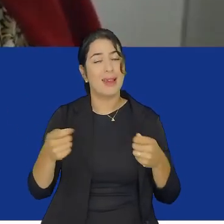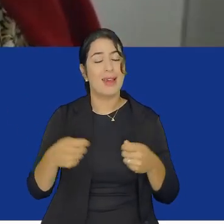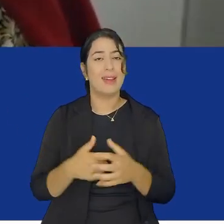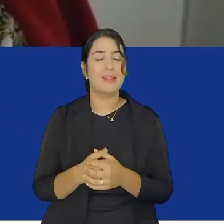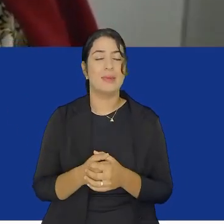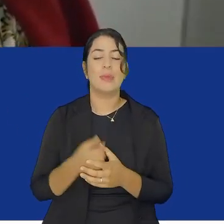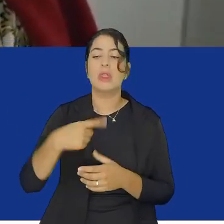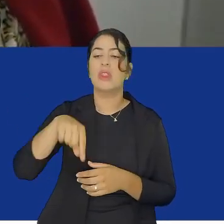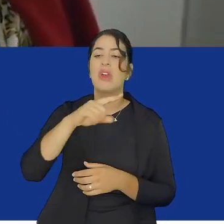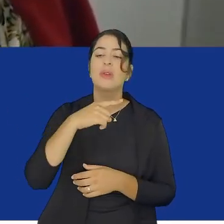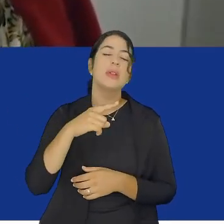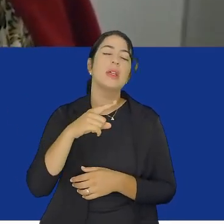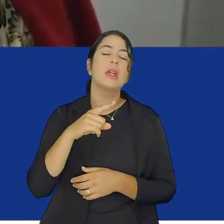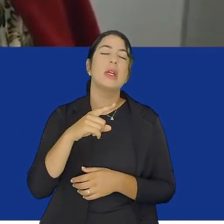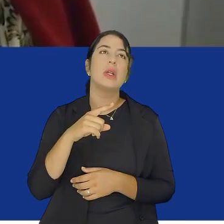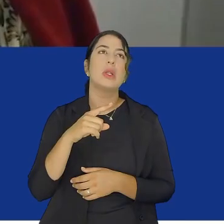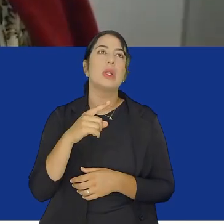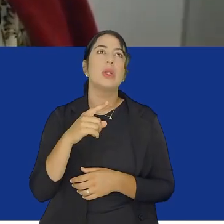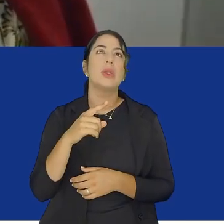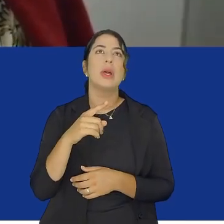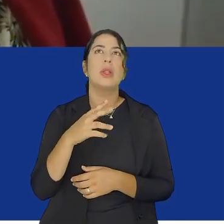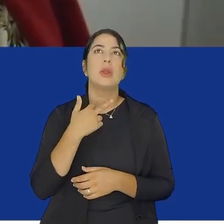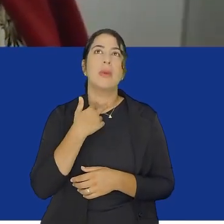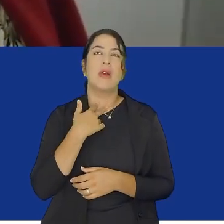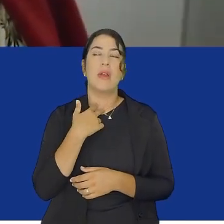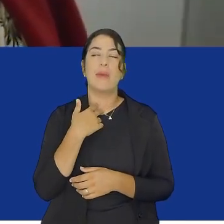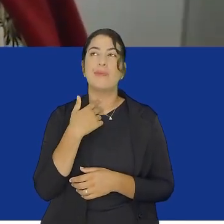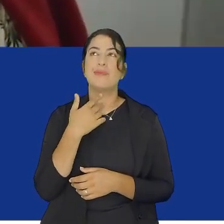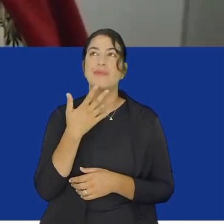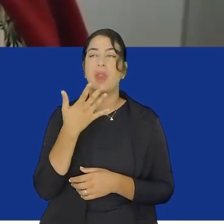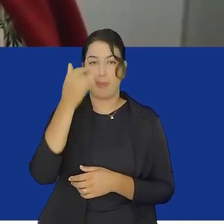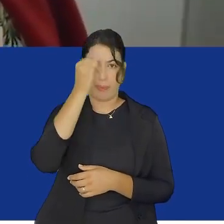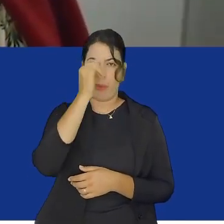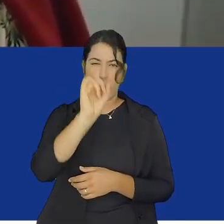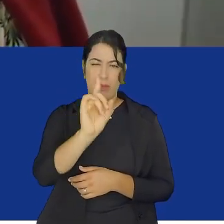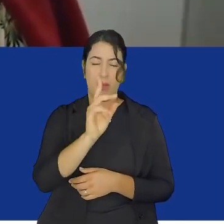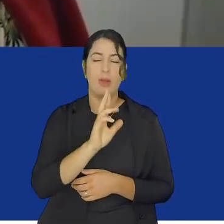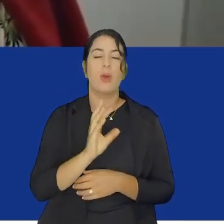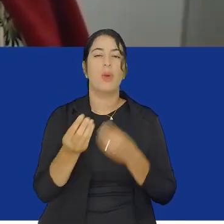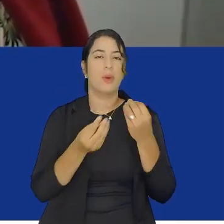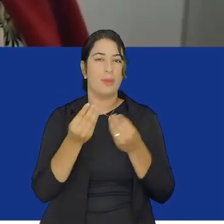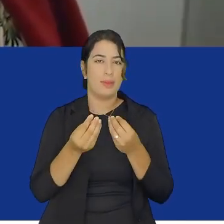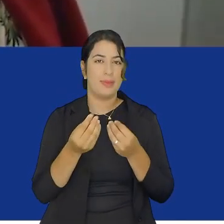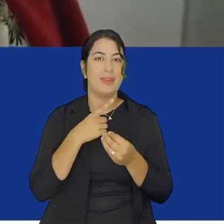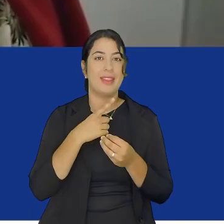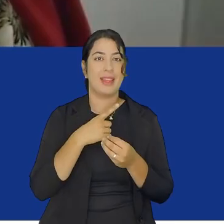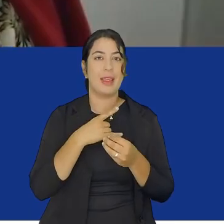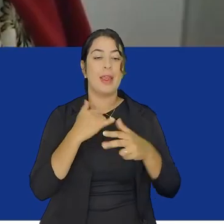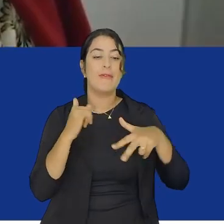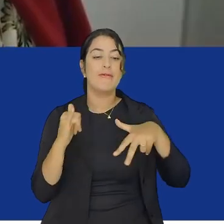a gente não pode ser ingênuo. A Liz contou uma história muito interessante que foi da vítima profissional. Depois eu queria até que você falasse disso,